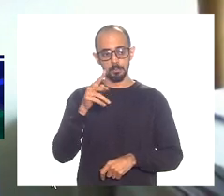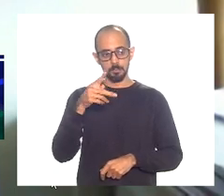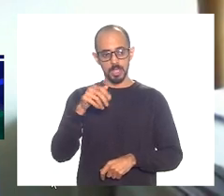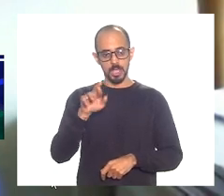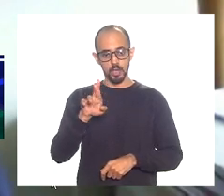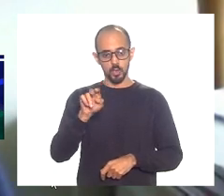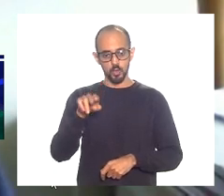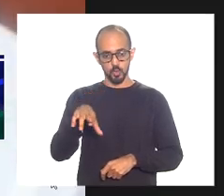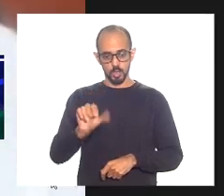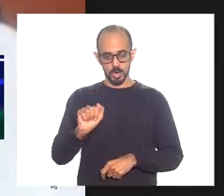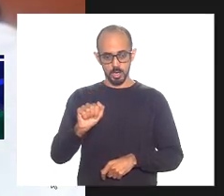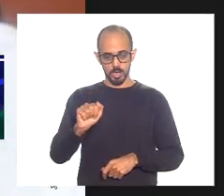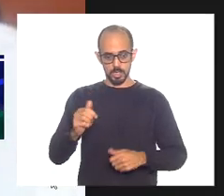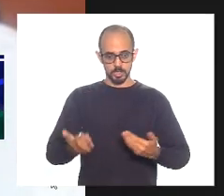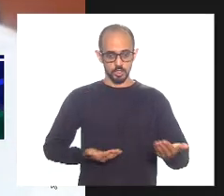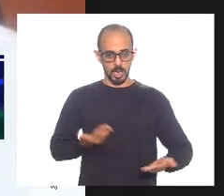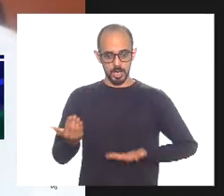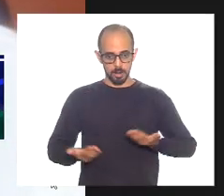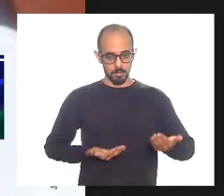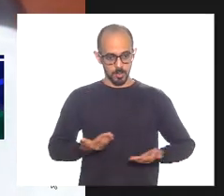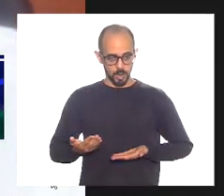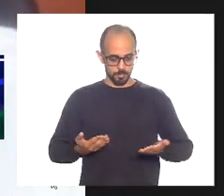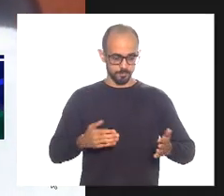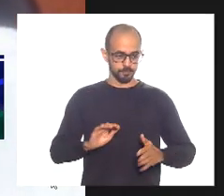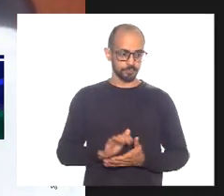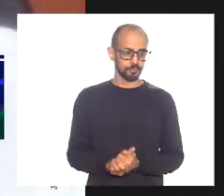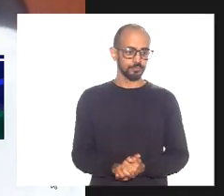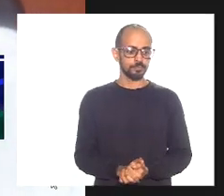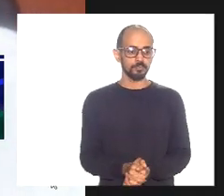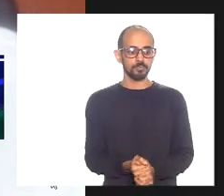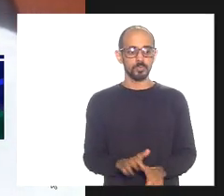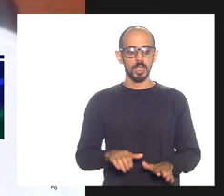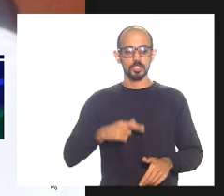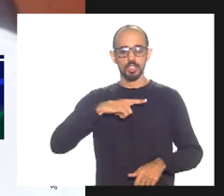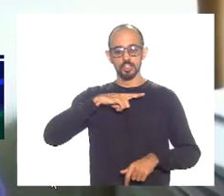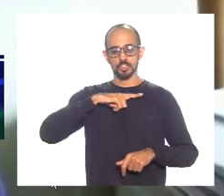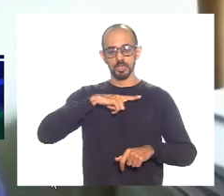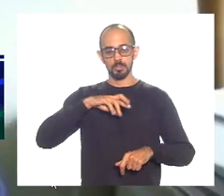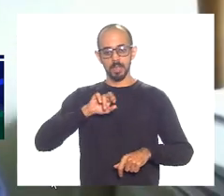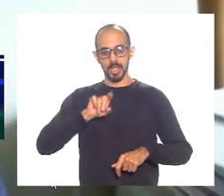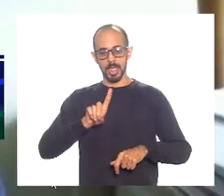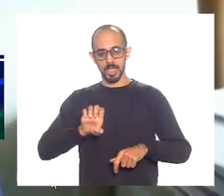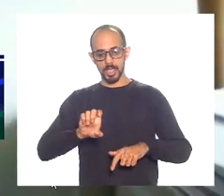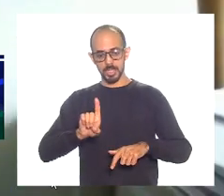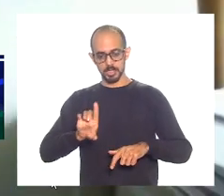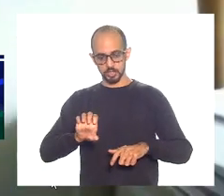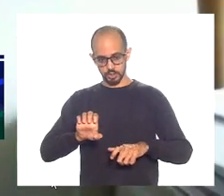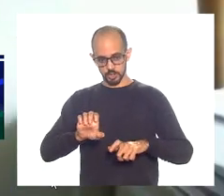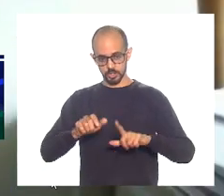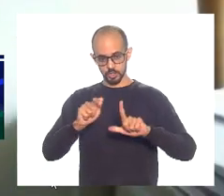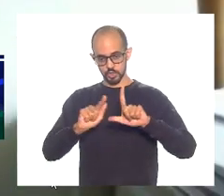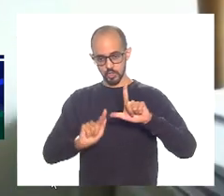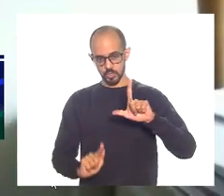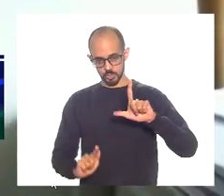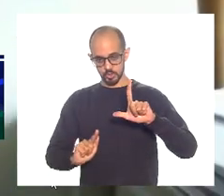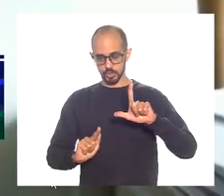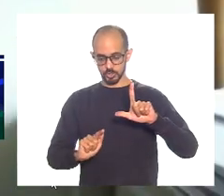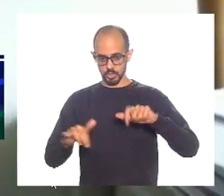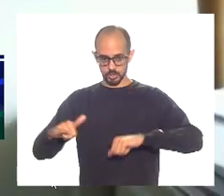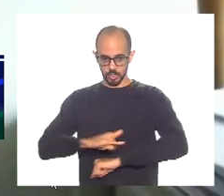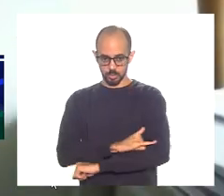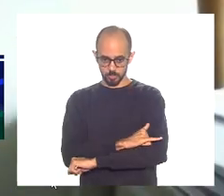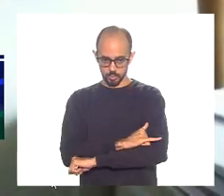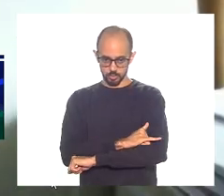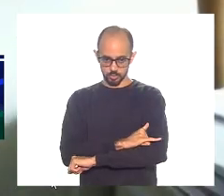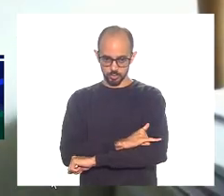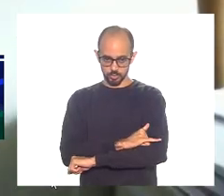enfim. Carapaguá. Temos uma rede logística de aeroportos. E o que nós